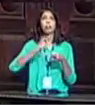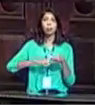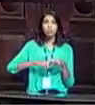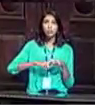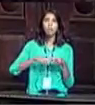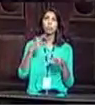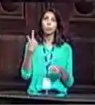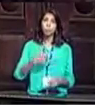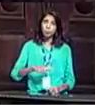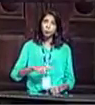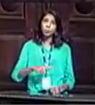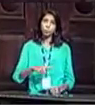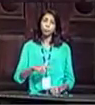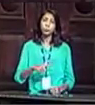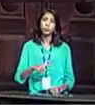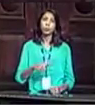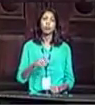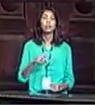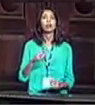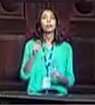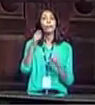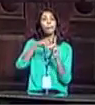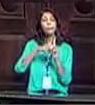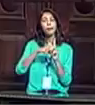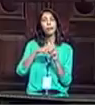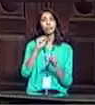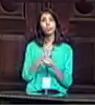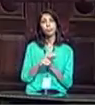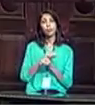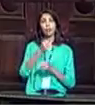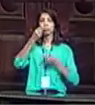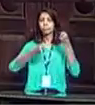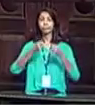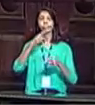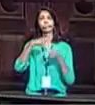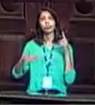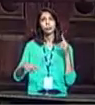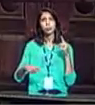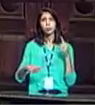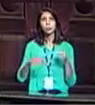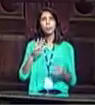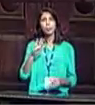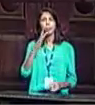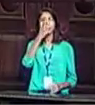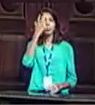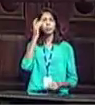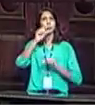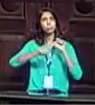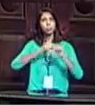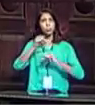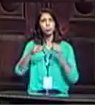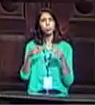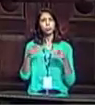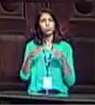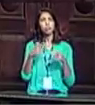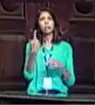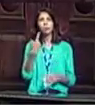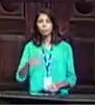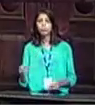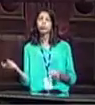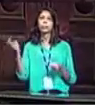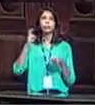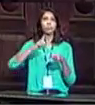escolinha. Vai ficar um mês suspenso. Mas o cidadão renova e, de repente, tem que